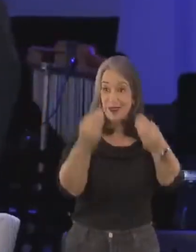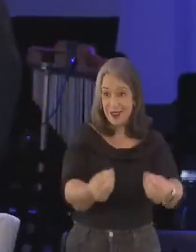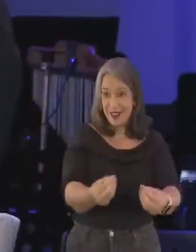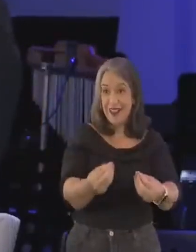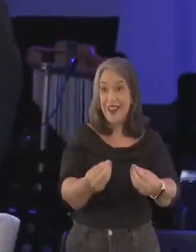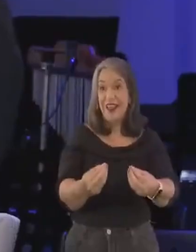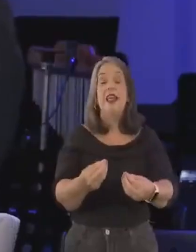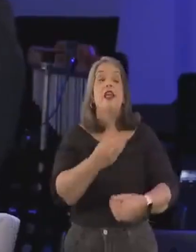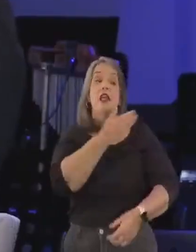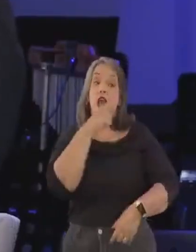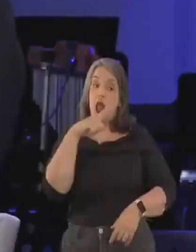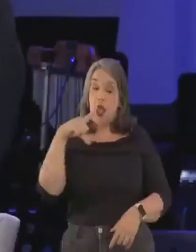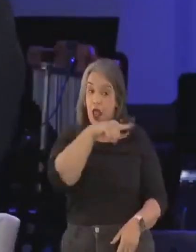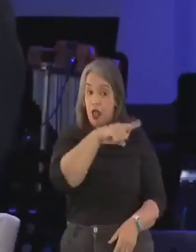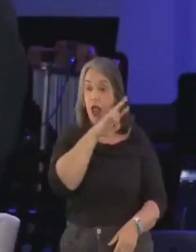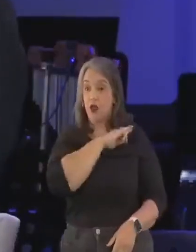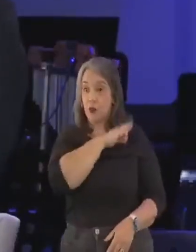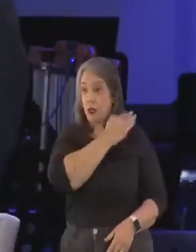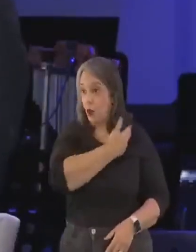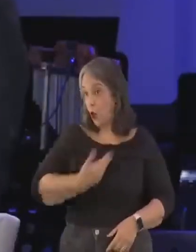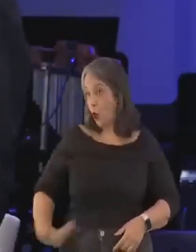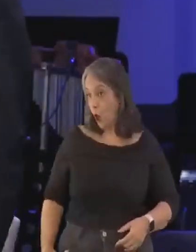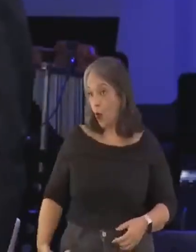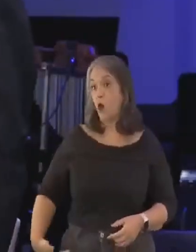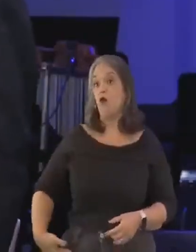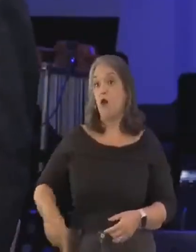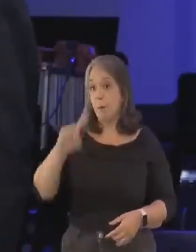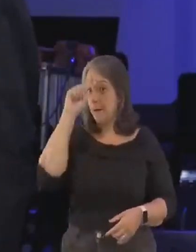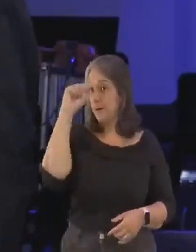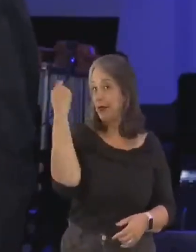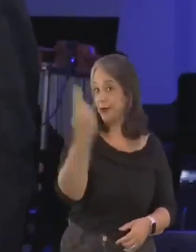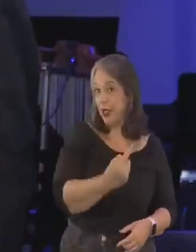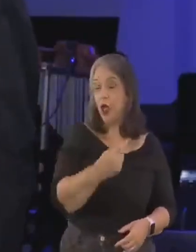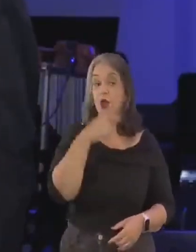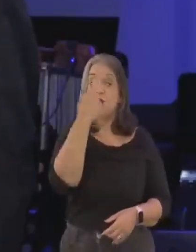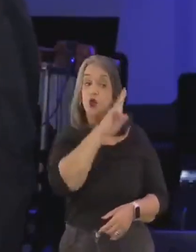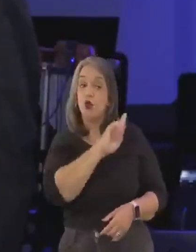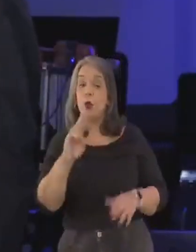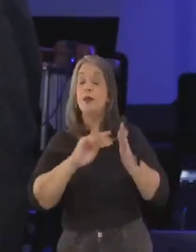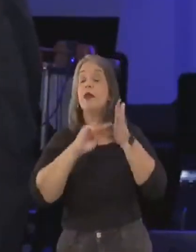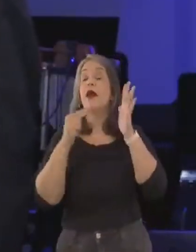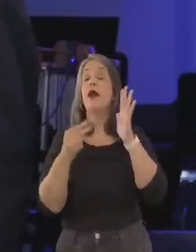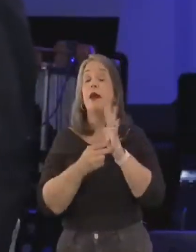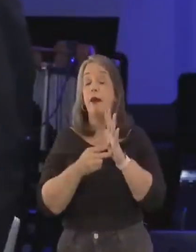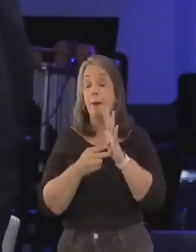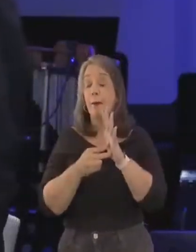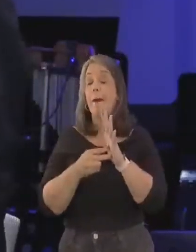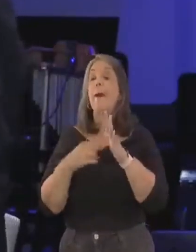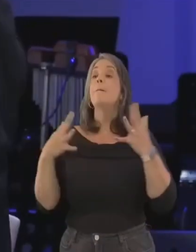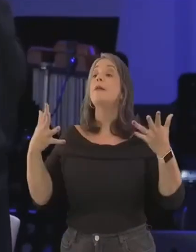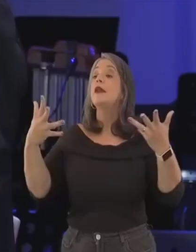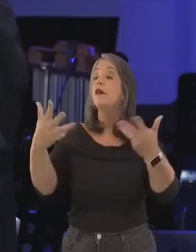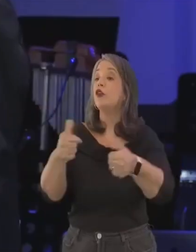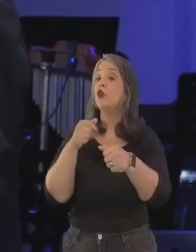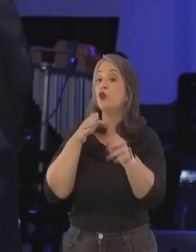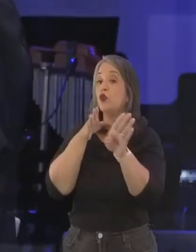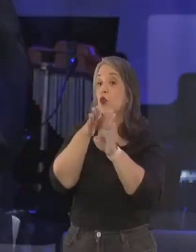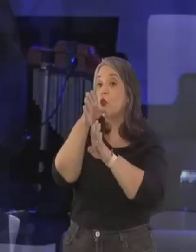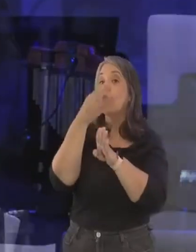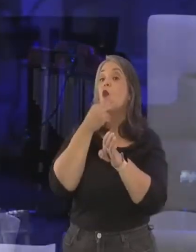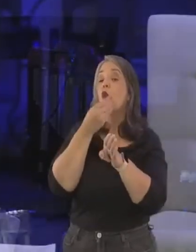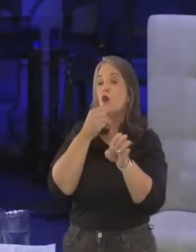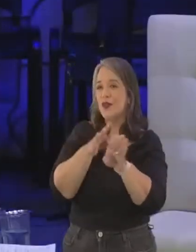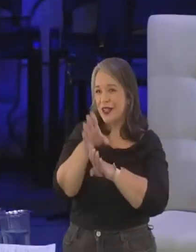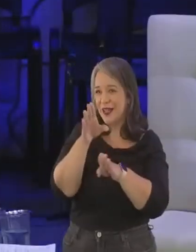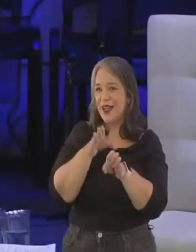Maravilhoso Conselheiro, Deus Forte, Pai da Eternidade e Príncipe da Paz.